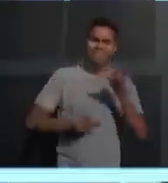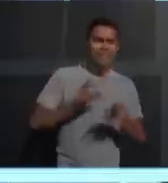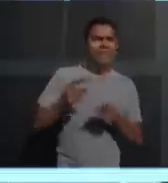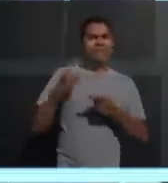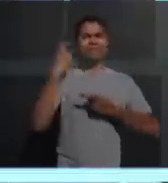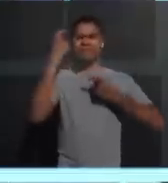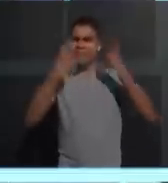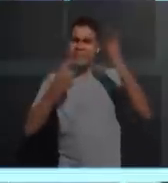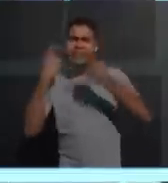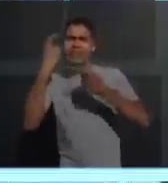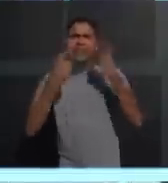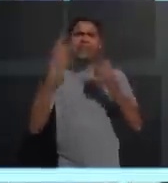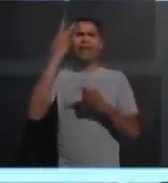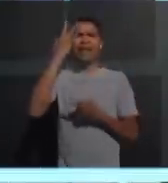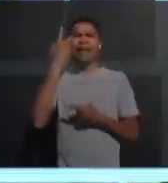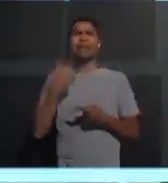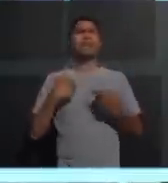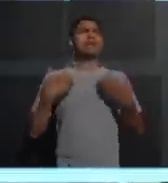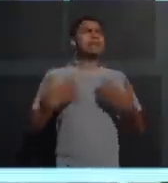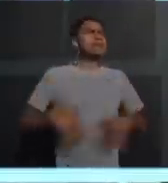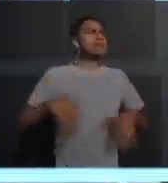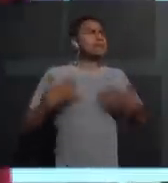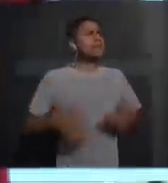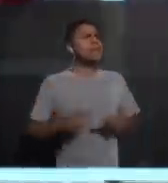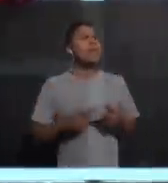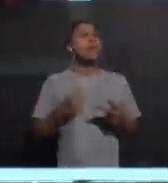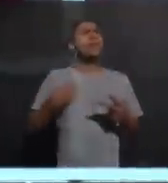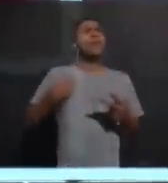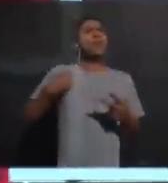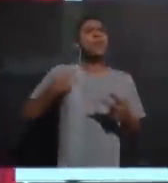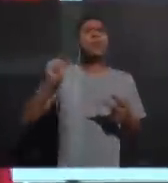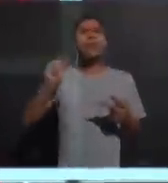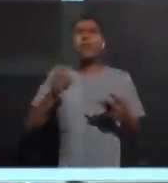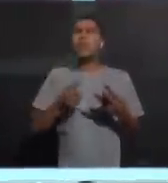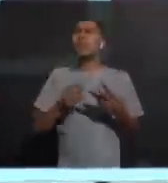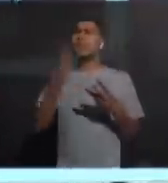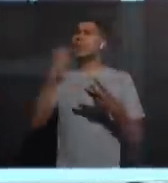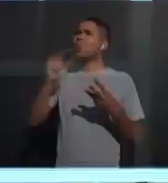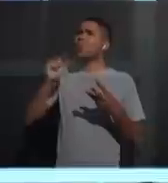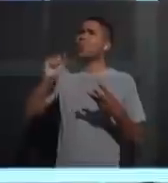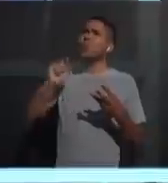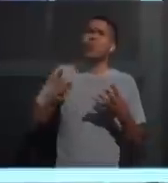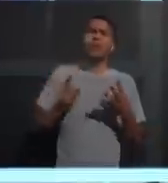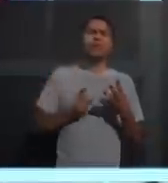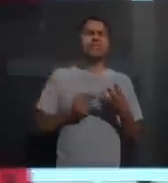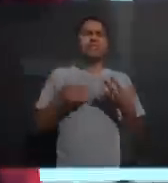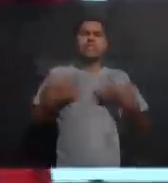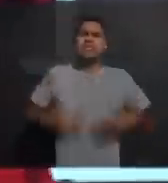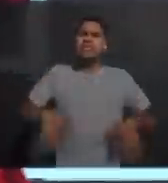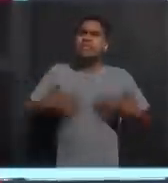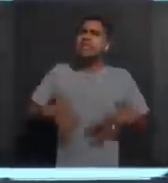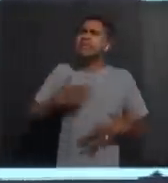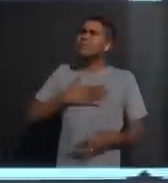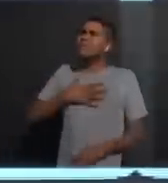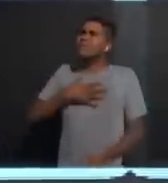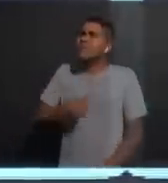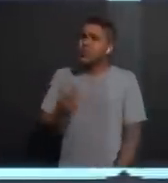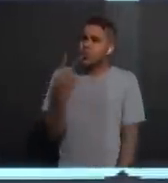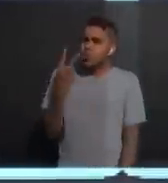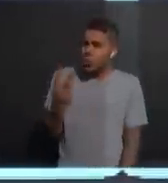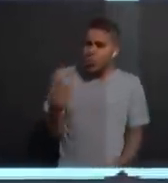com o dia de amanhã com que eu ia vestir com que eu ia comer meu deus eu tenho dois filhos